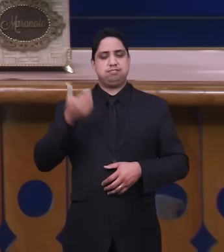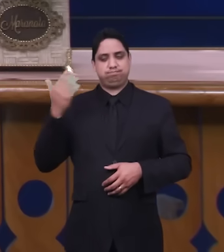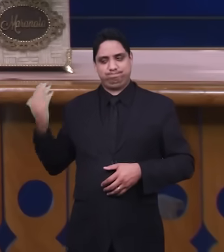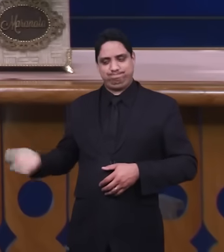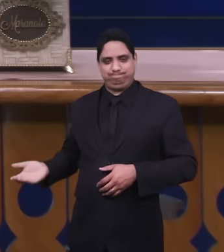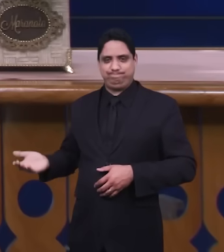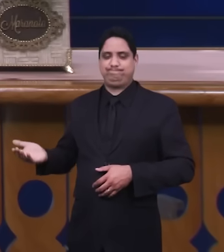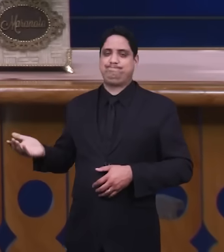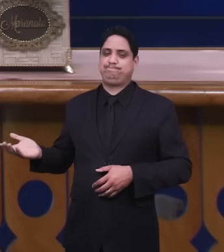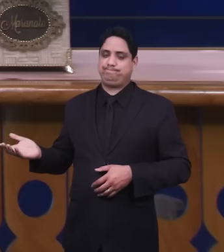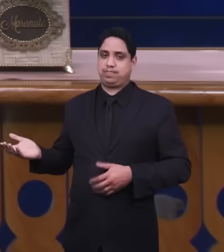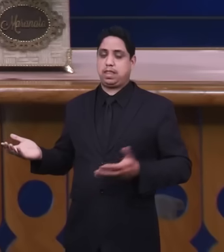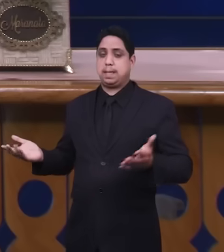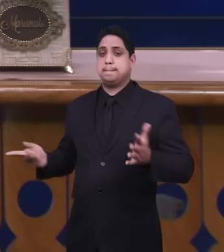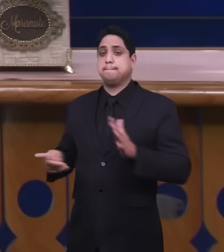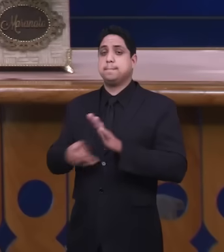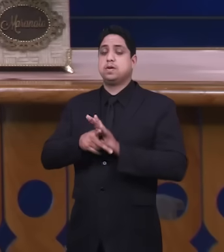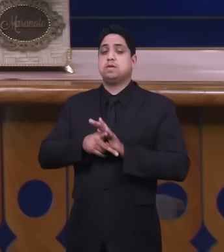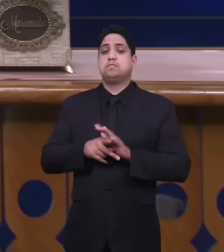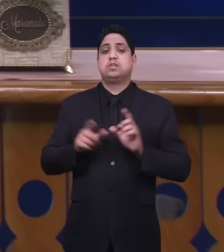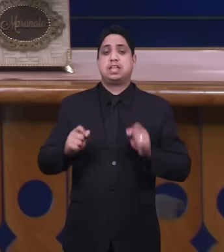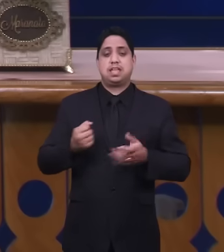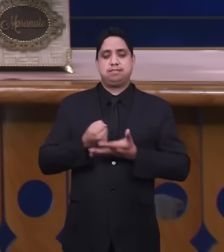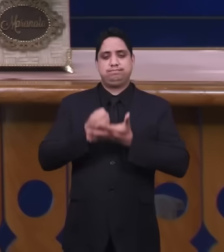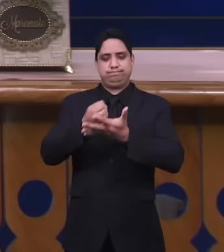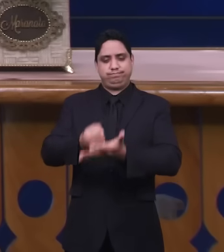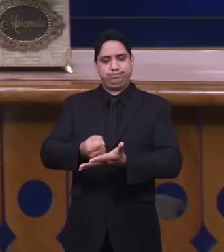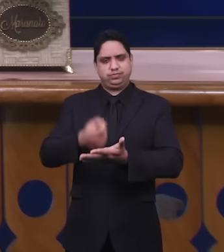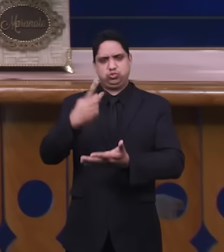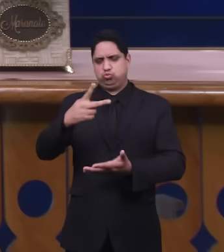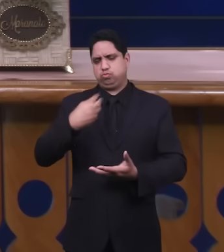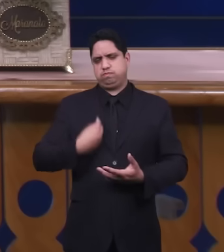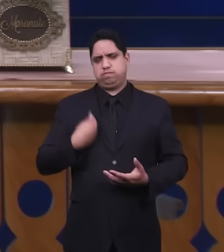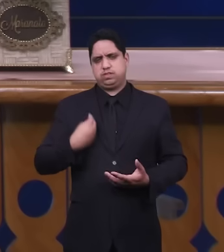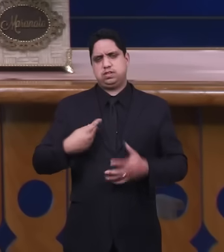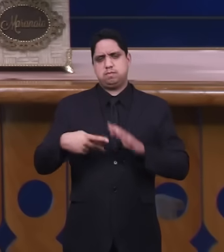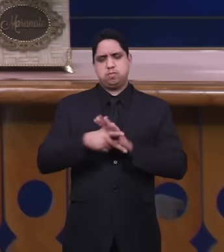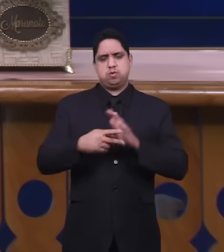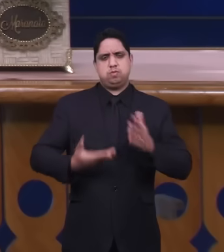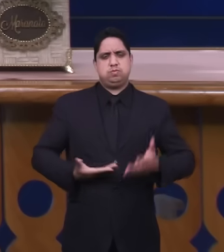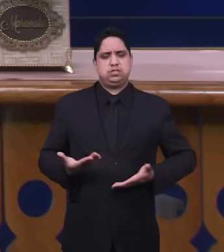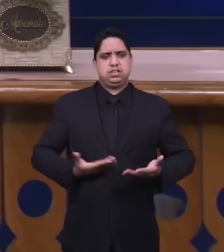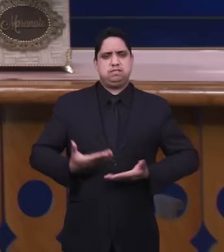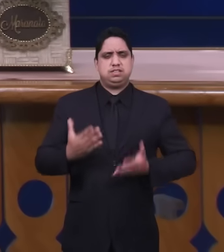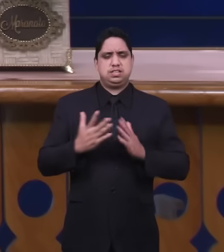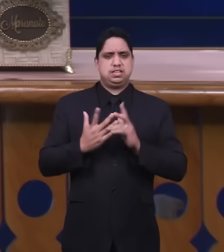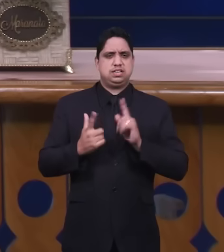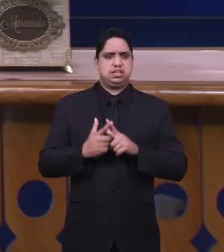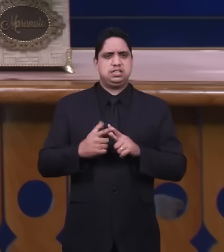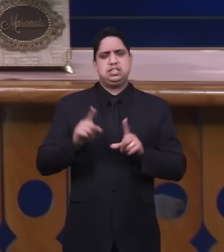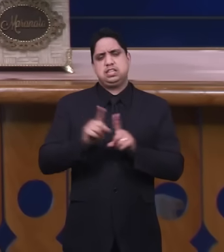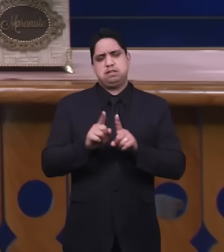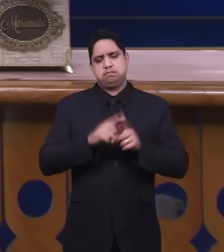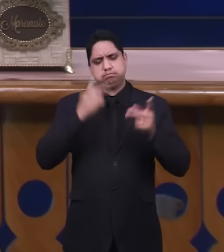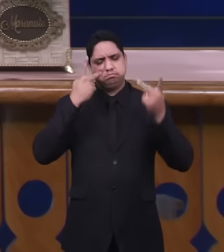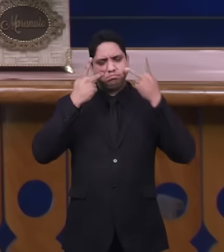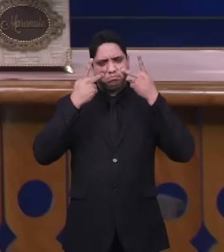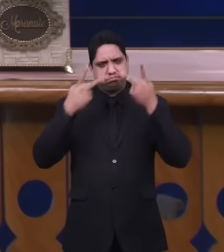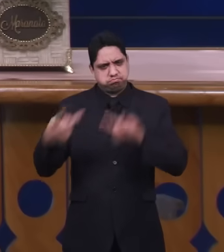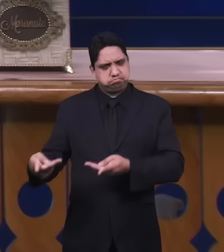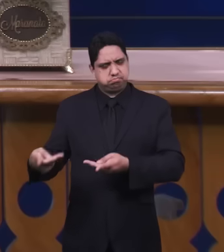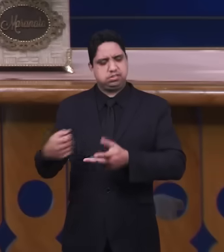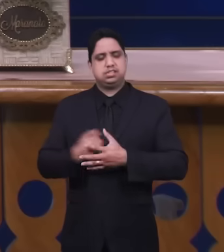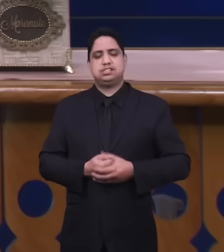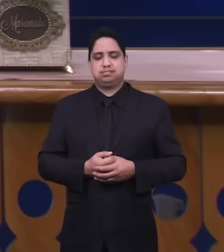0800-707-3076. Esse número, ele é para assistência espiritual para os membros da Igreja Maranata e também para aqueles que não são